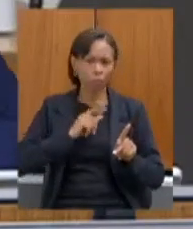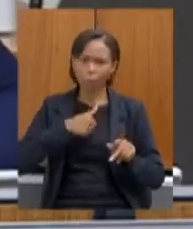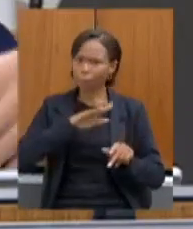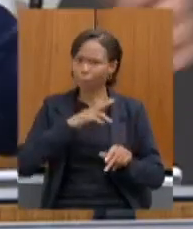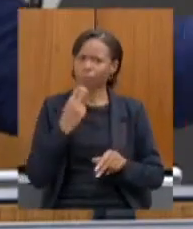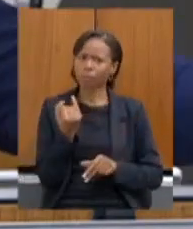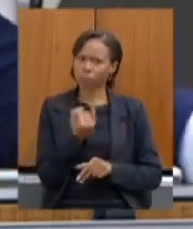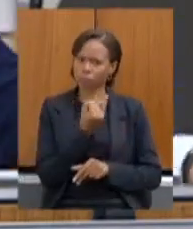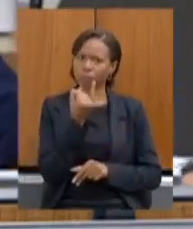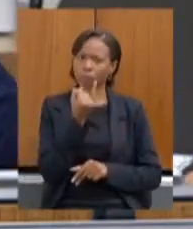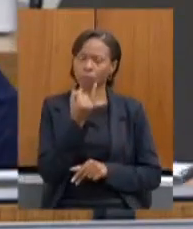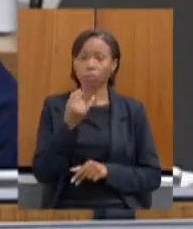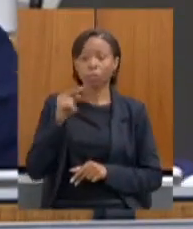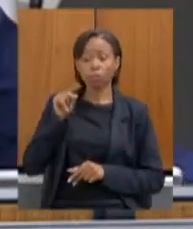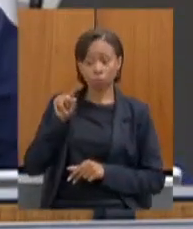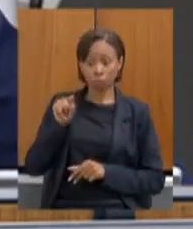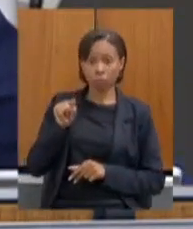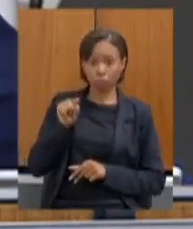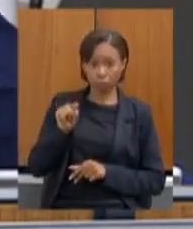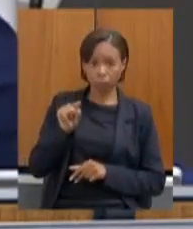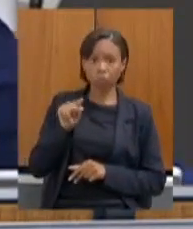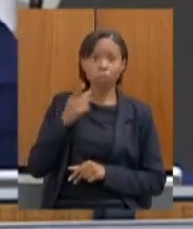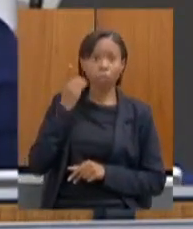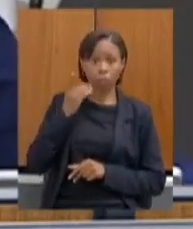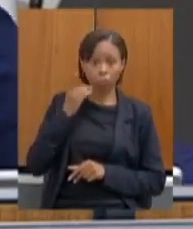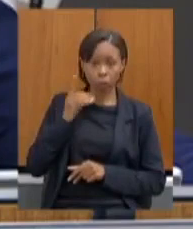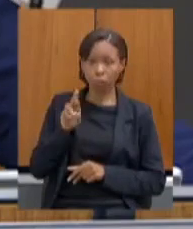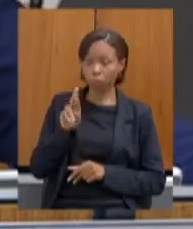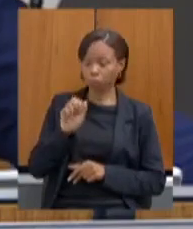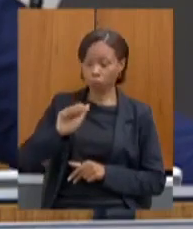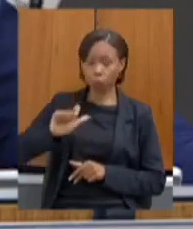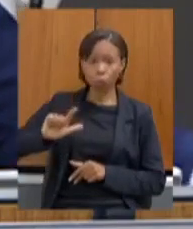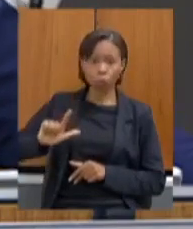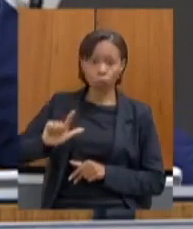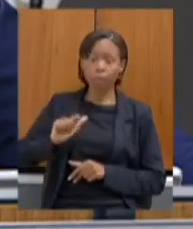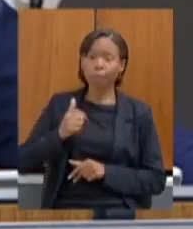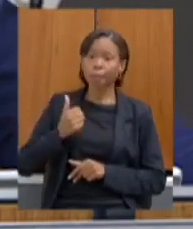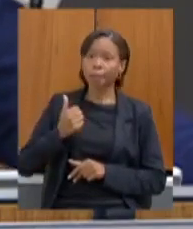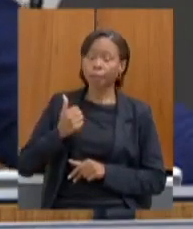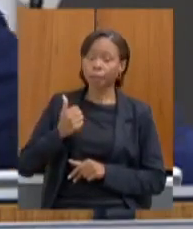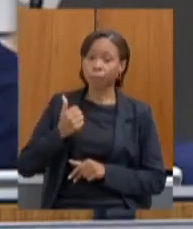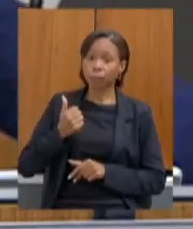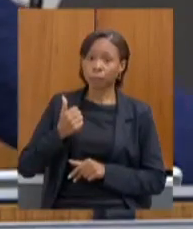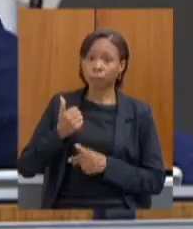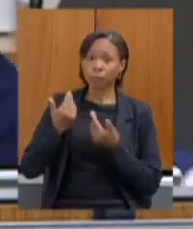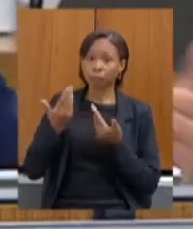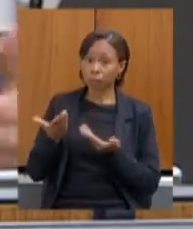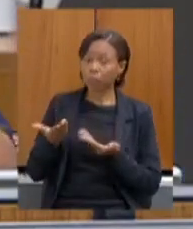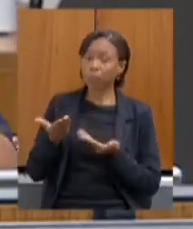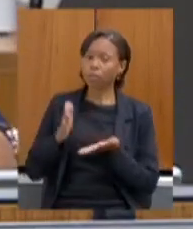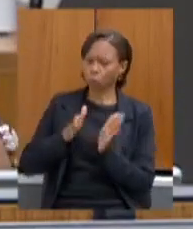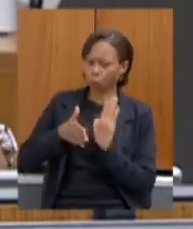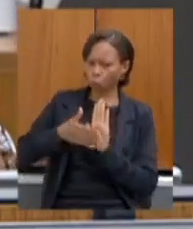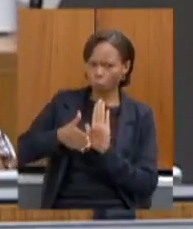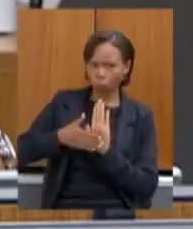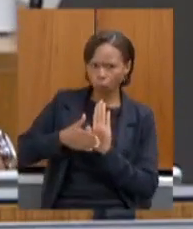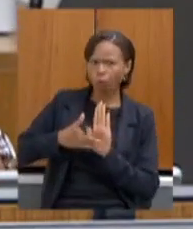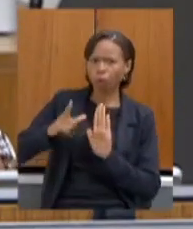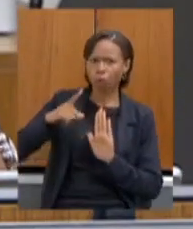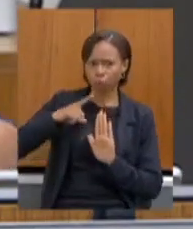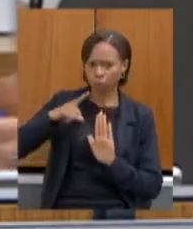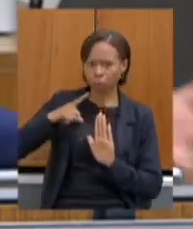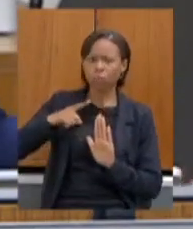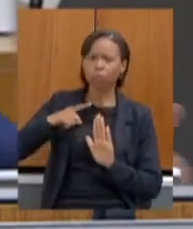Narantes, o senhor, como representante legítimo da população do nosso Estado, sempre de forma muito cordial e respeitosa, trazendo propostas e demandas para o nosso,